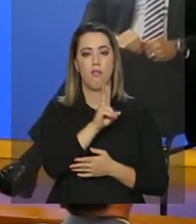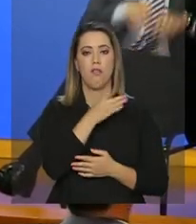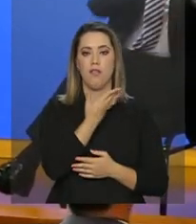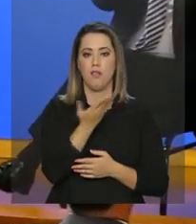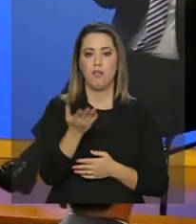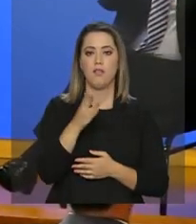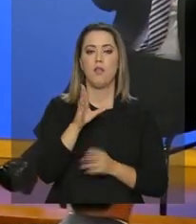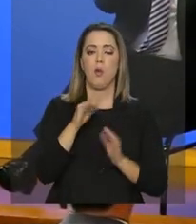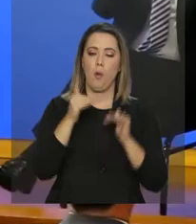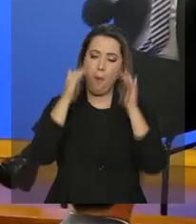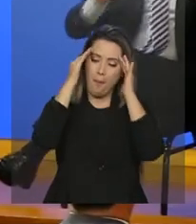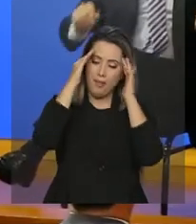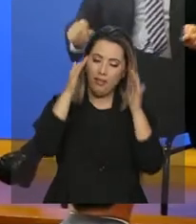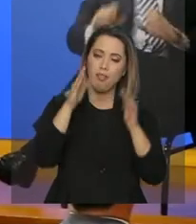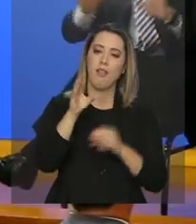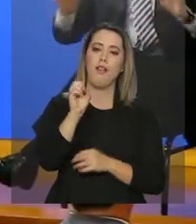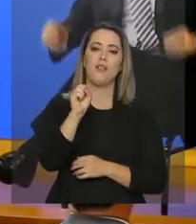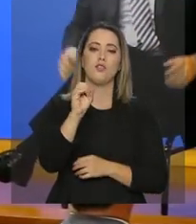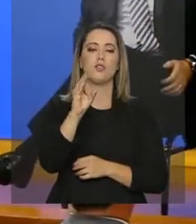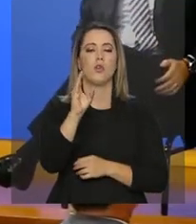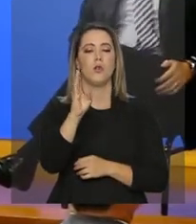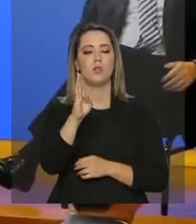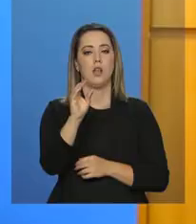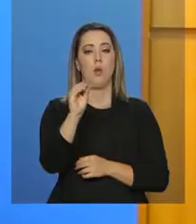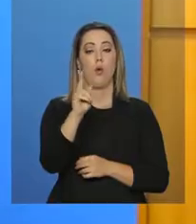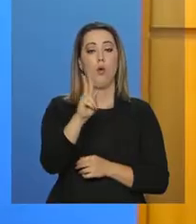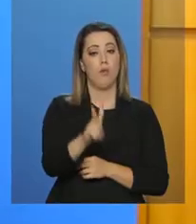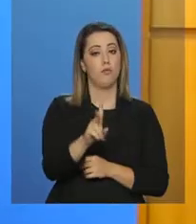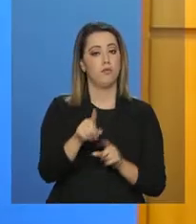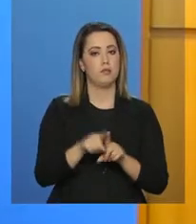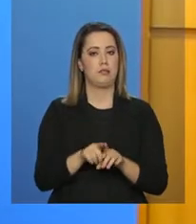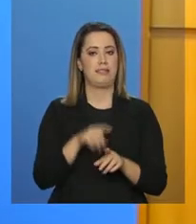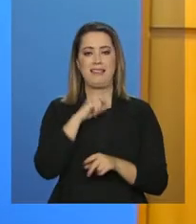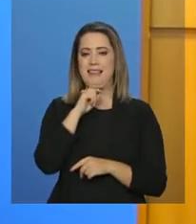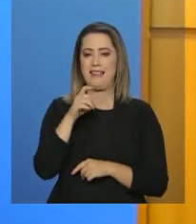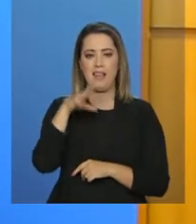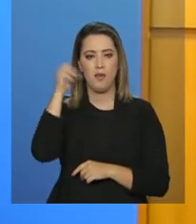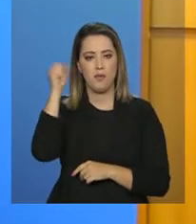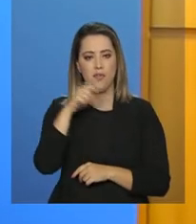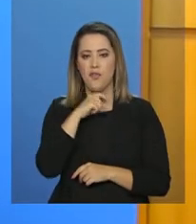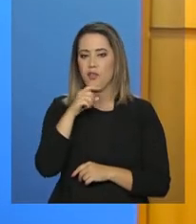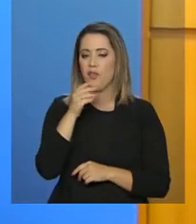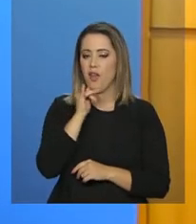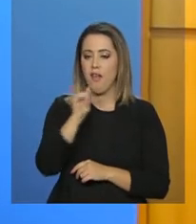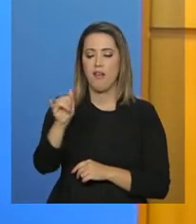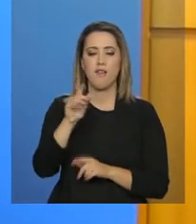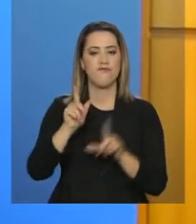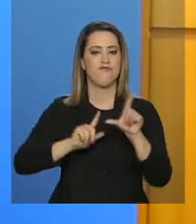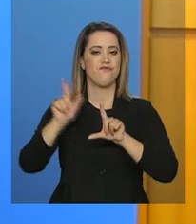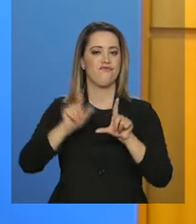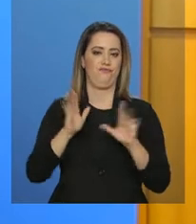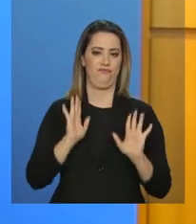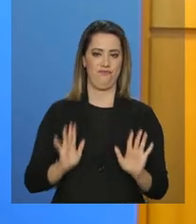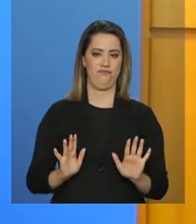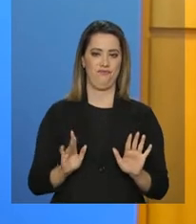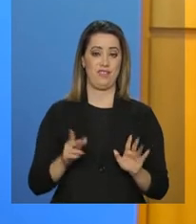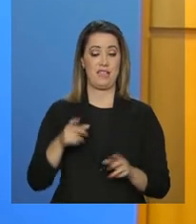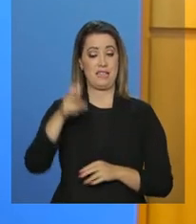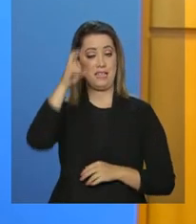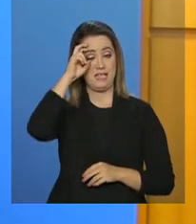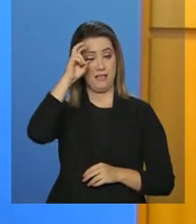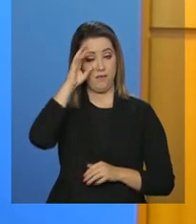corre que nem ouviu ninguém conta que na quinta-feira